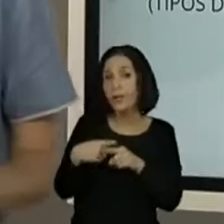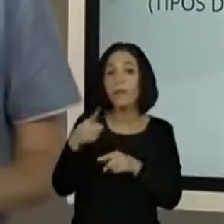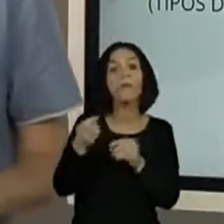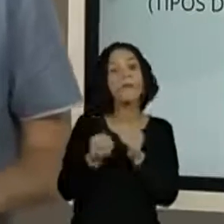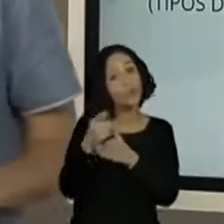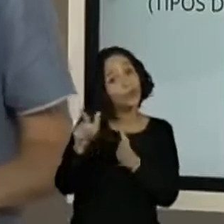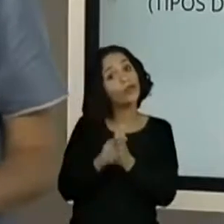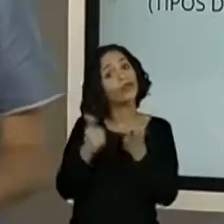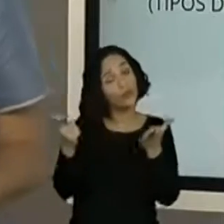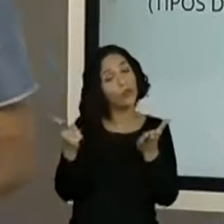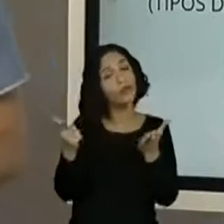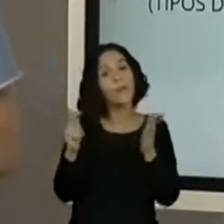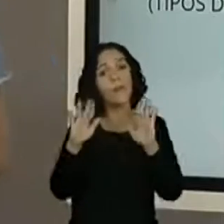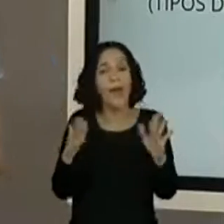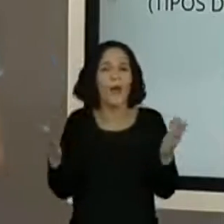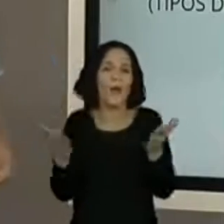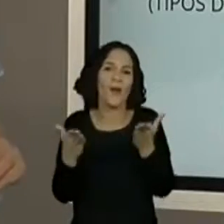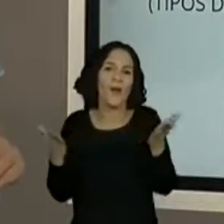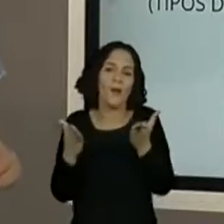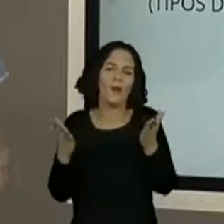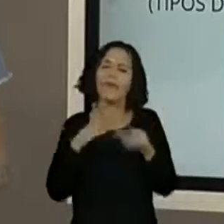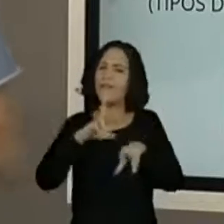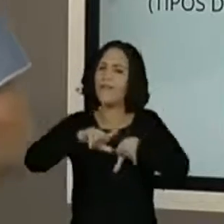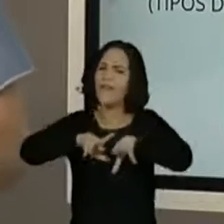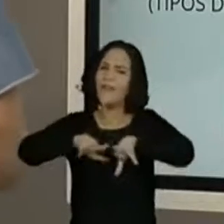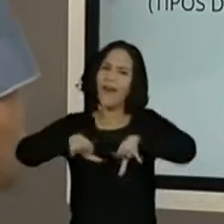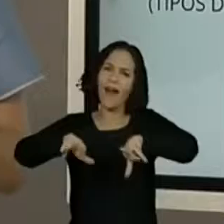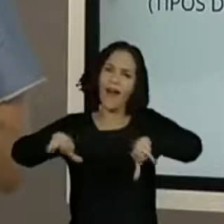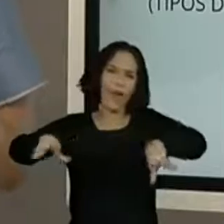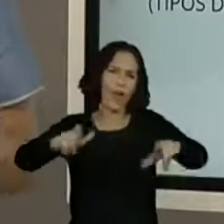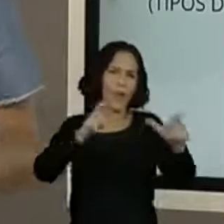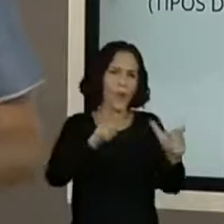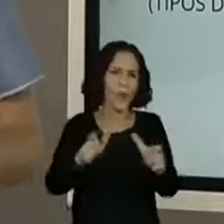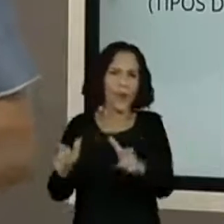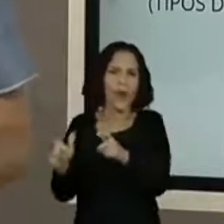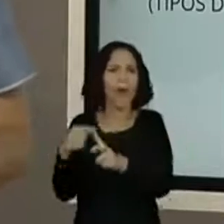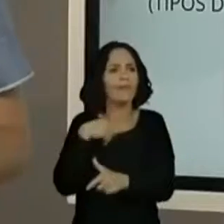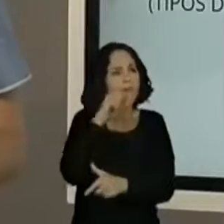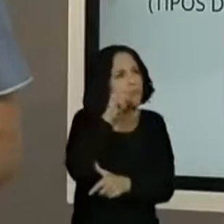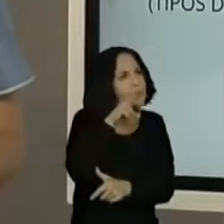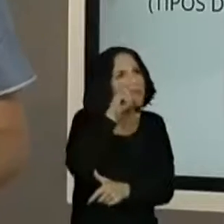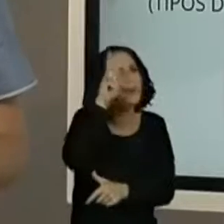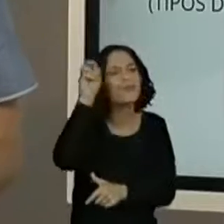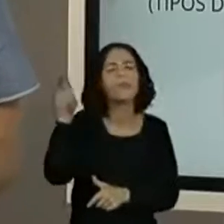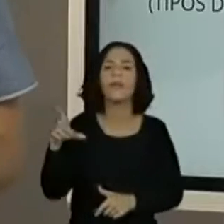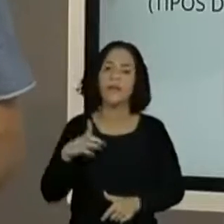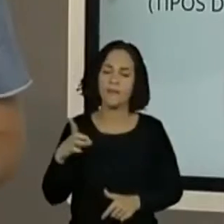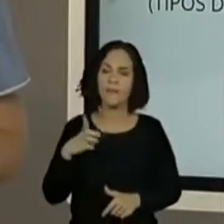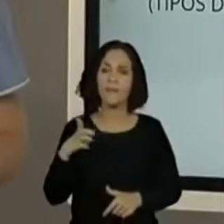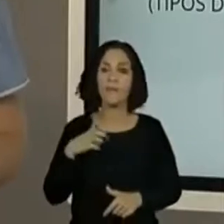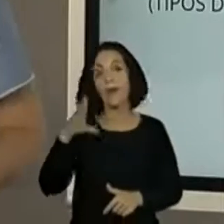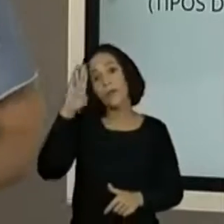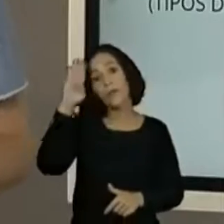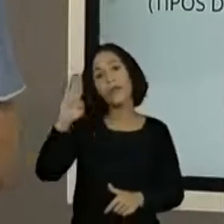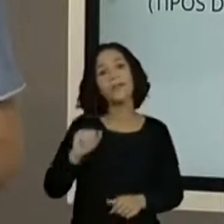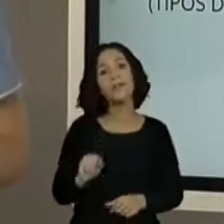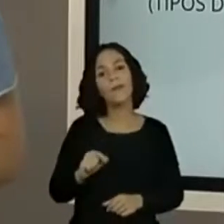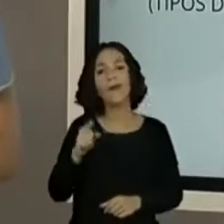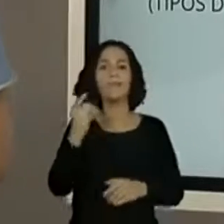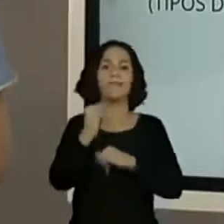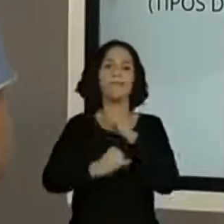jornal, tipicamente. Mas hoje a gente encontra tirinhas em vários outros veículos, né? Principalmente nos